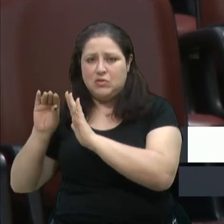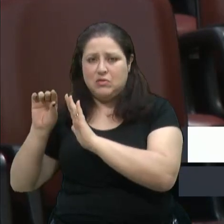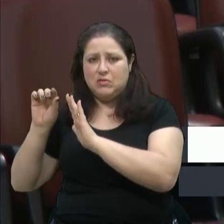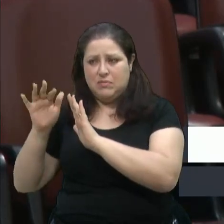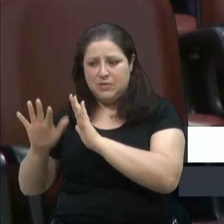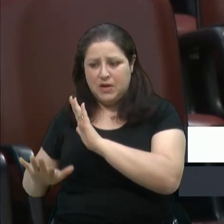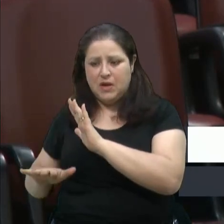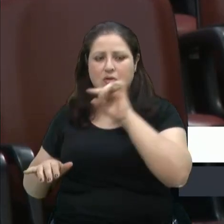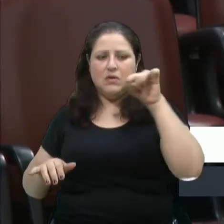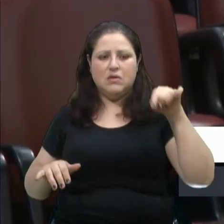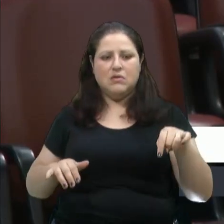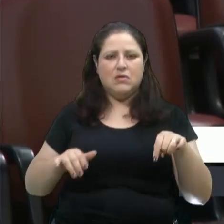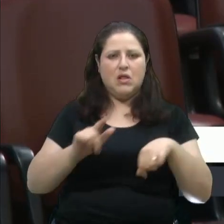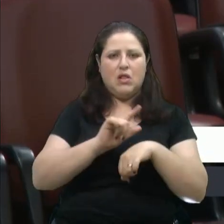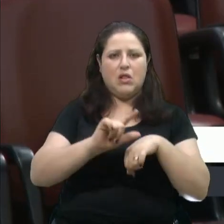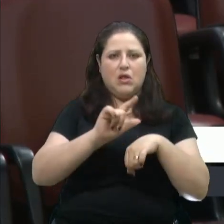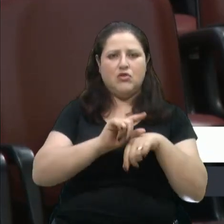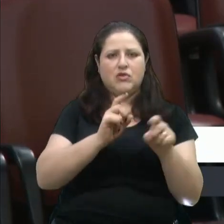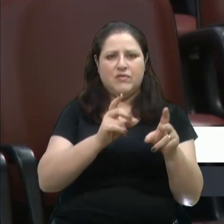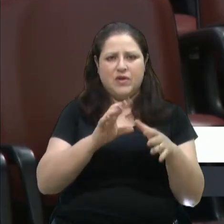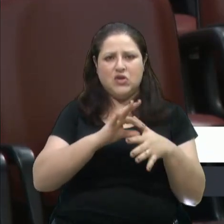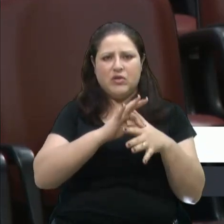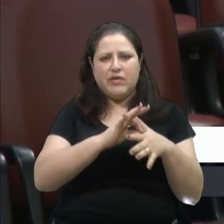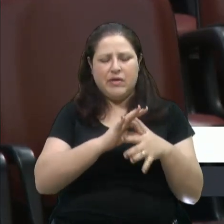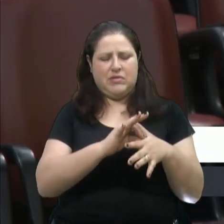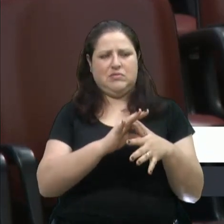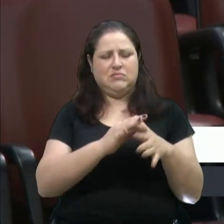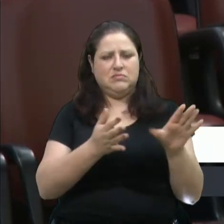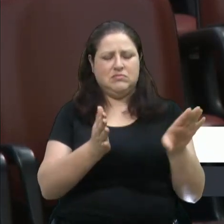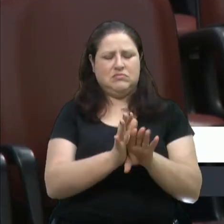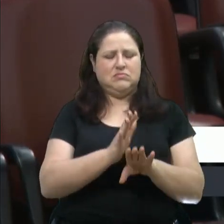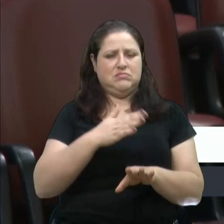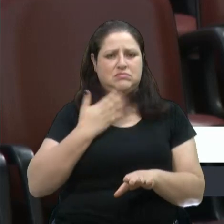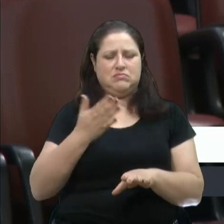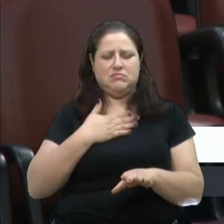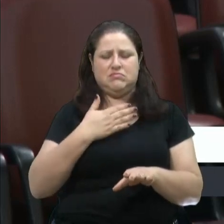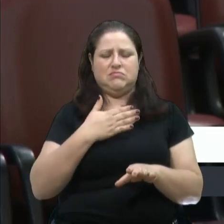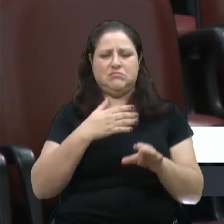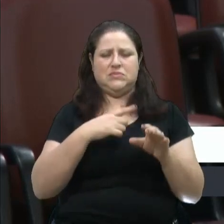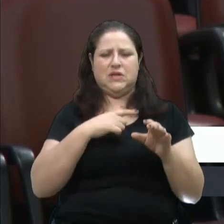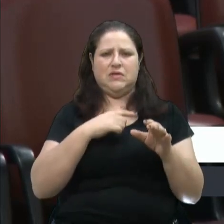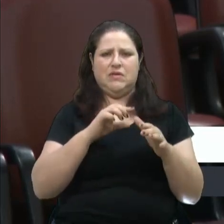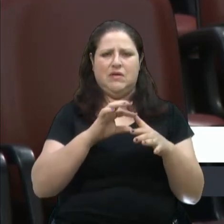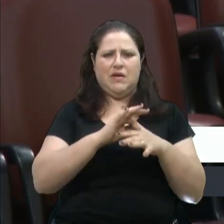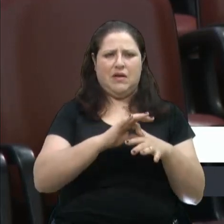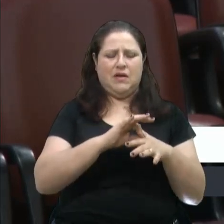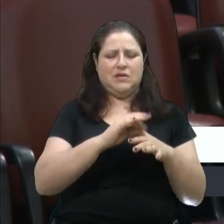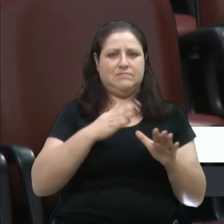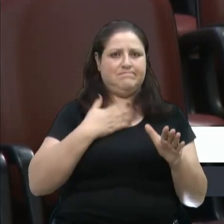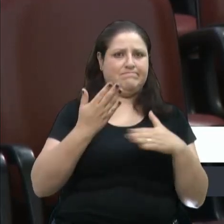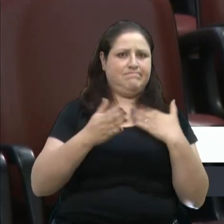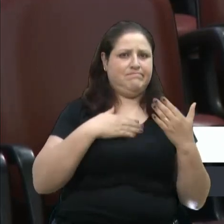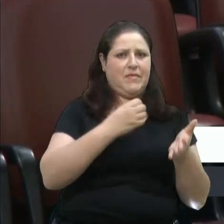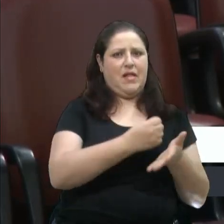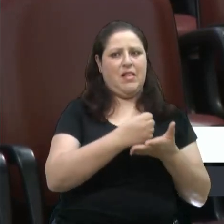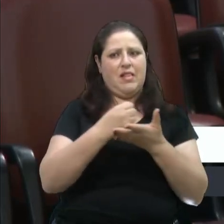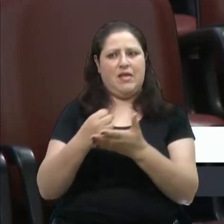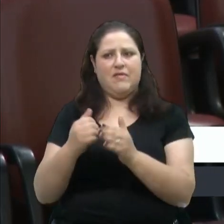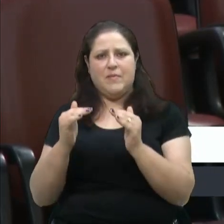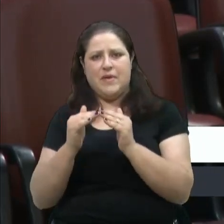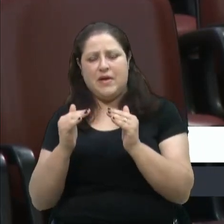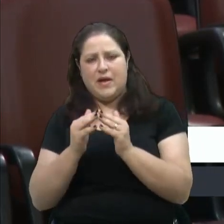O cara chega hoje para comprar um quilo de carne o cara fica assustado pega aquela carne assustado né leva para casa aquela carne para